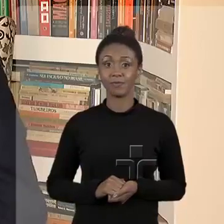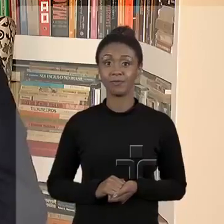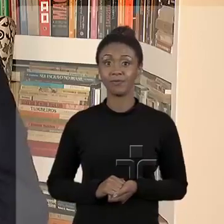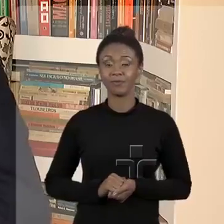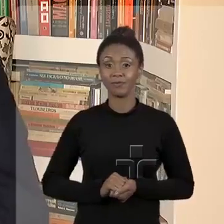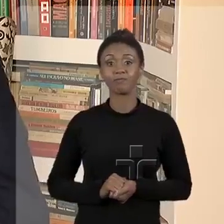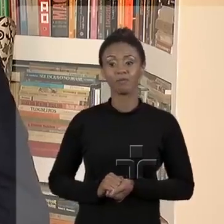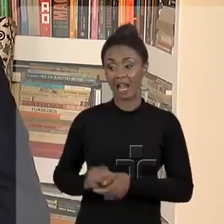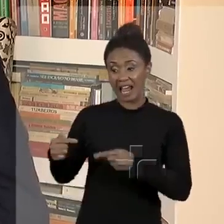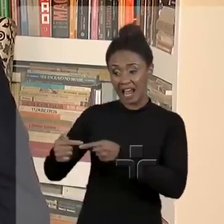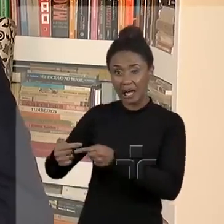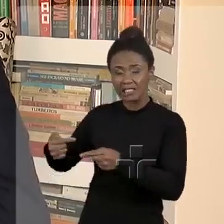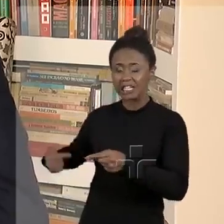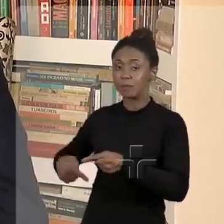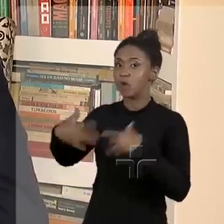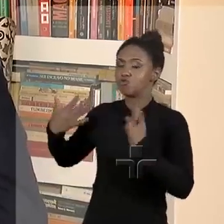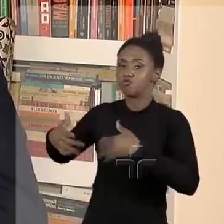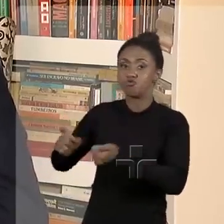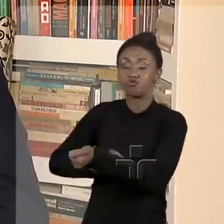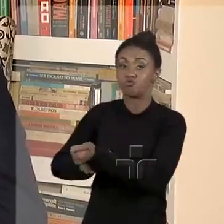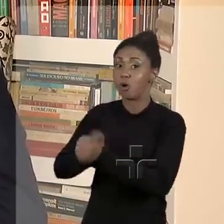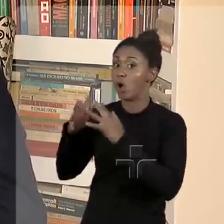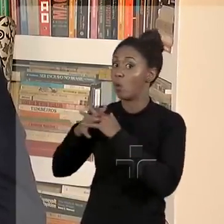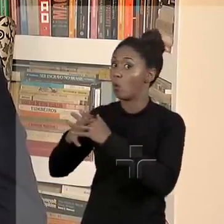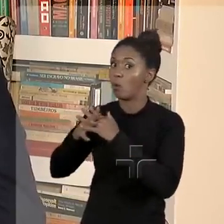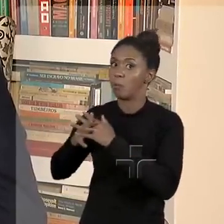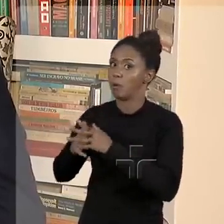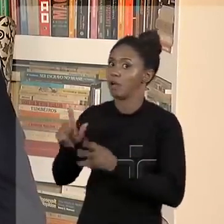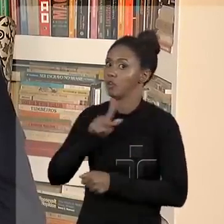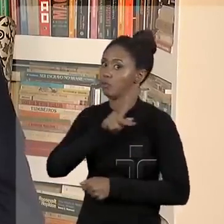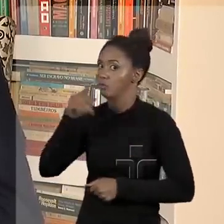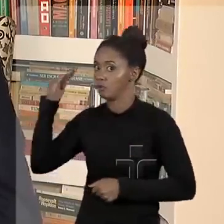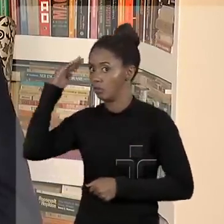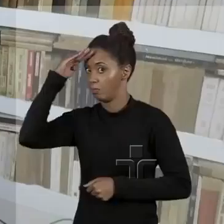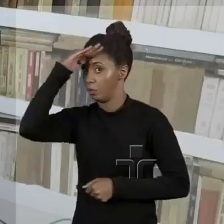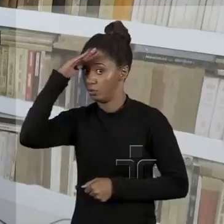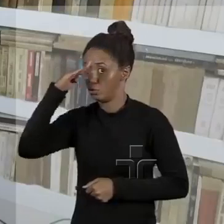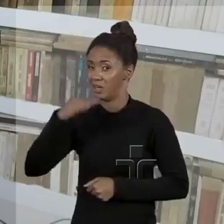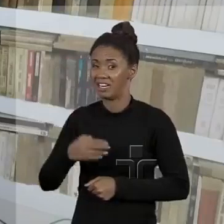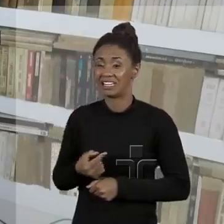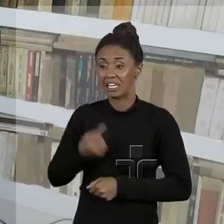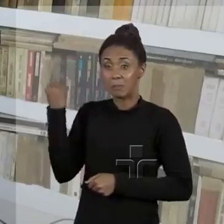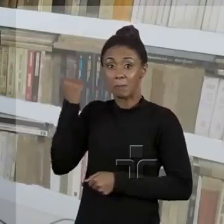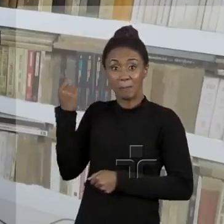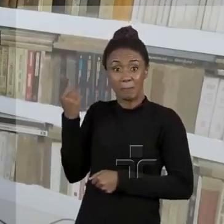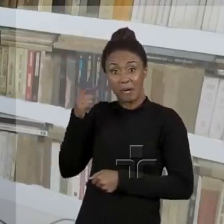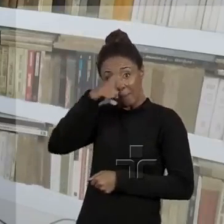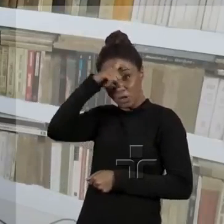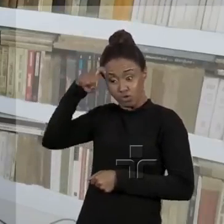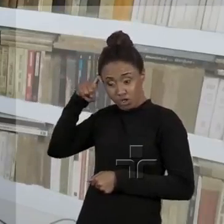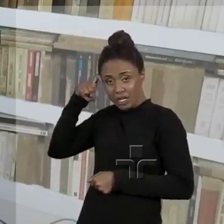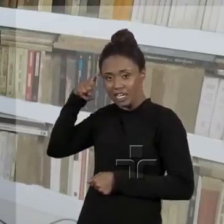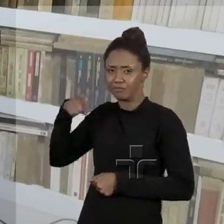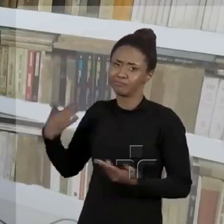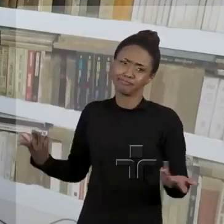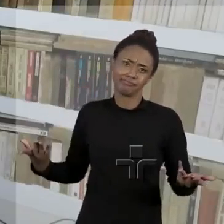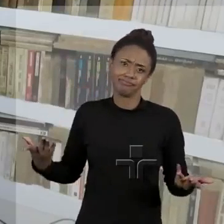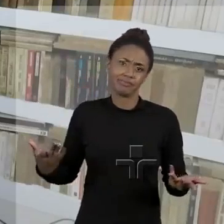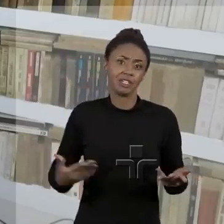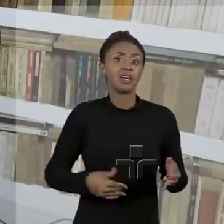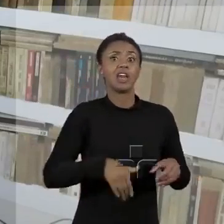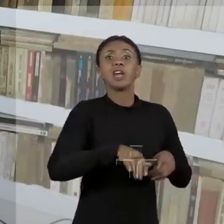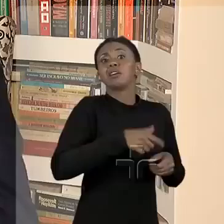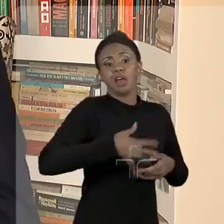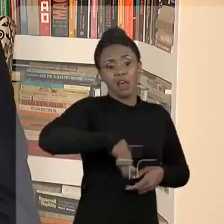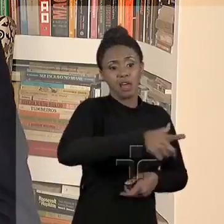Essa semana foi a mais tensa e a mais complicada para a presidência Jair Bolsonaro desde 1º de janeiro desse ano. Isso é inegável, tanto no campo da economia